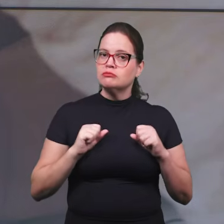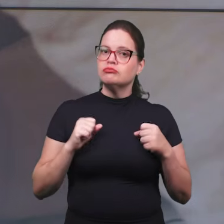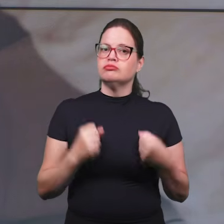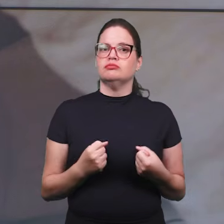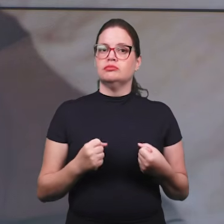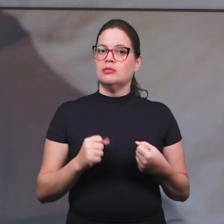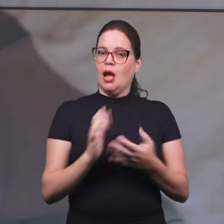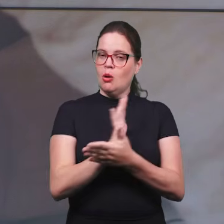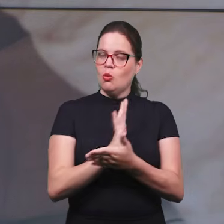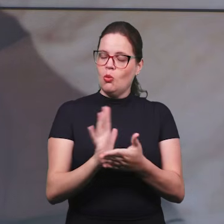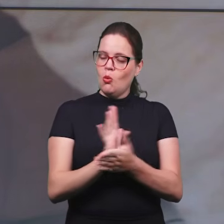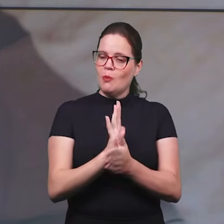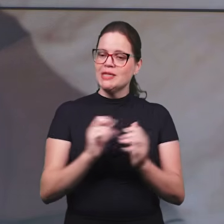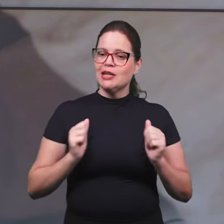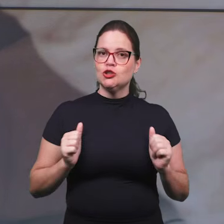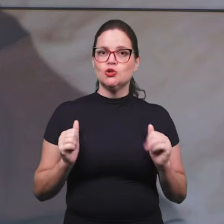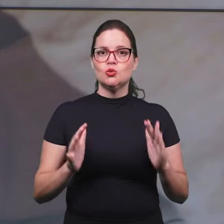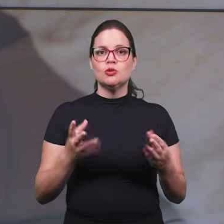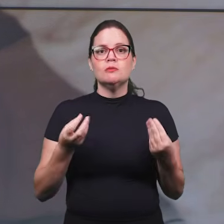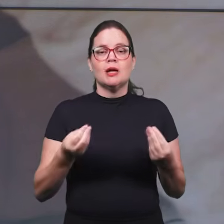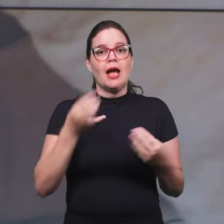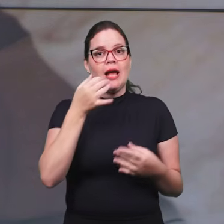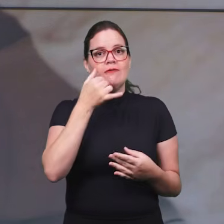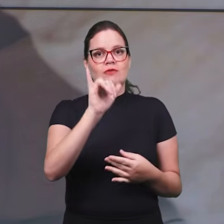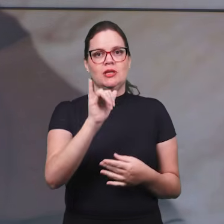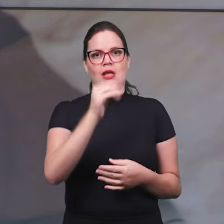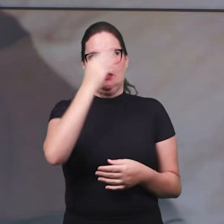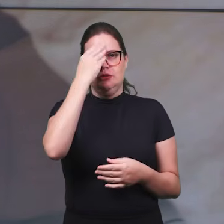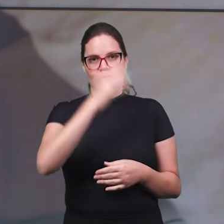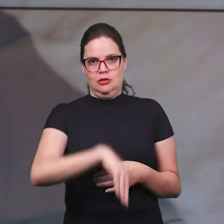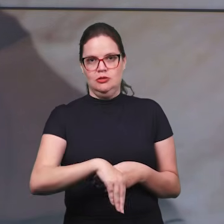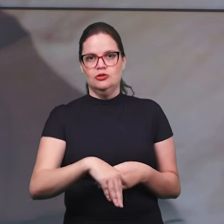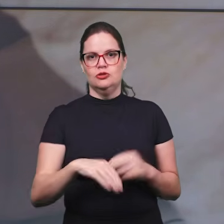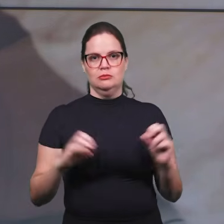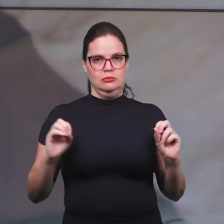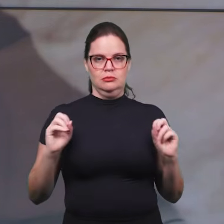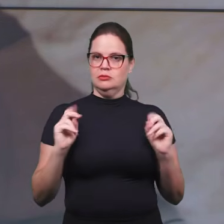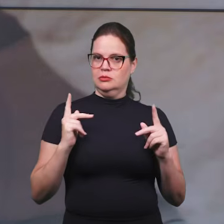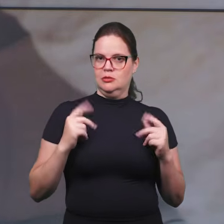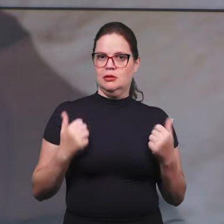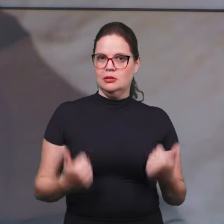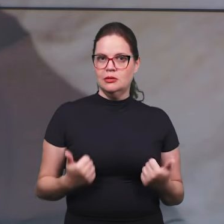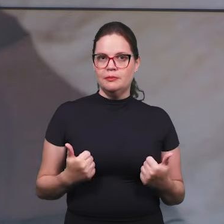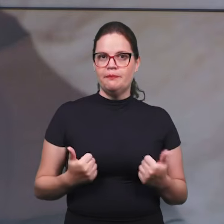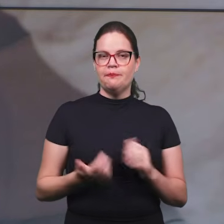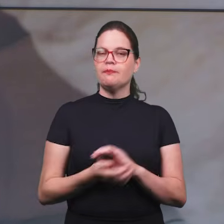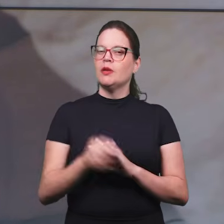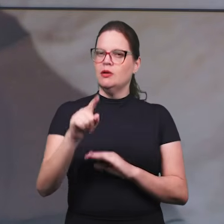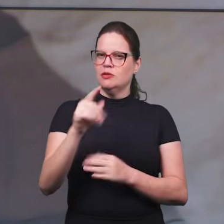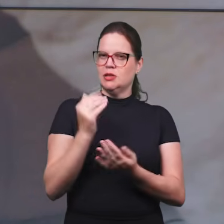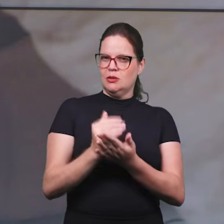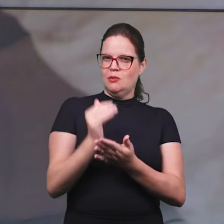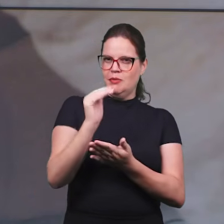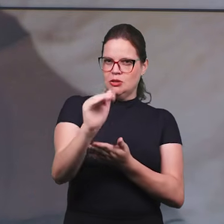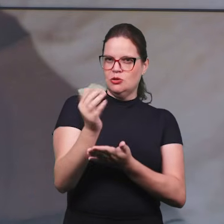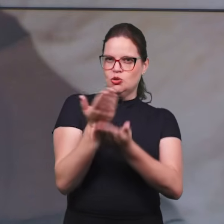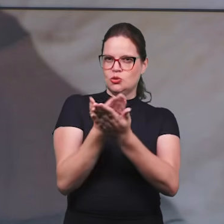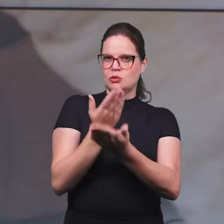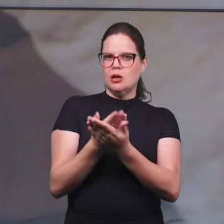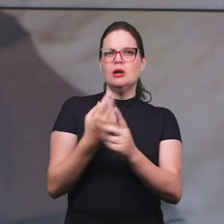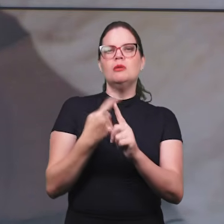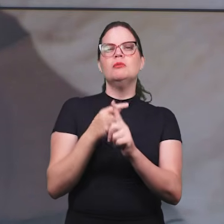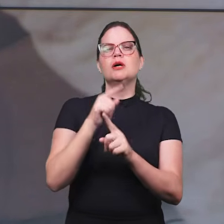Tomar algumas ações para não parar, para não abandonar o nosso projeto de estudos. Você não começou